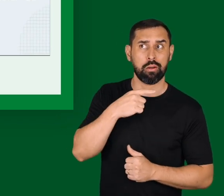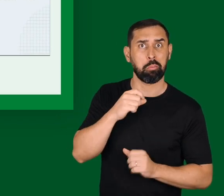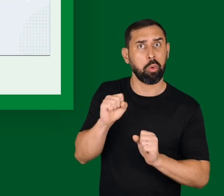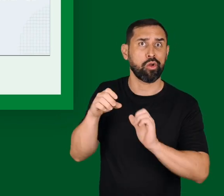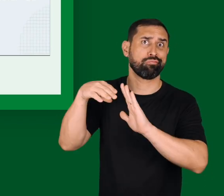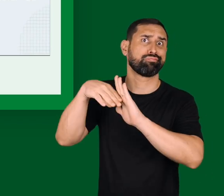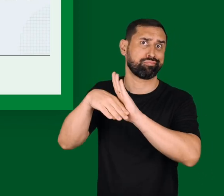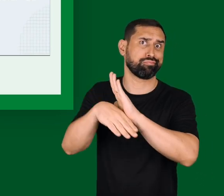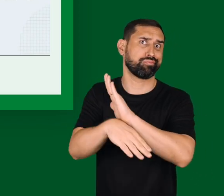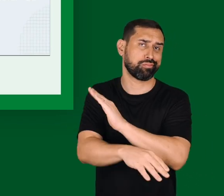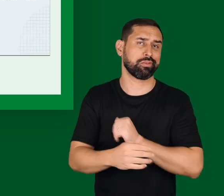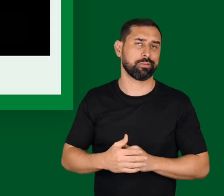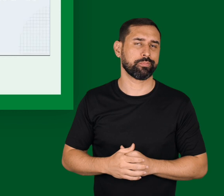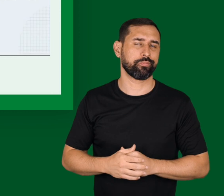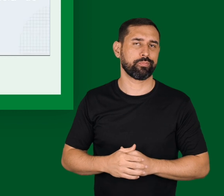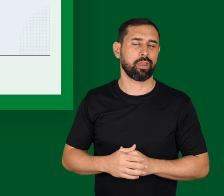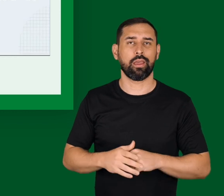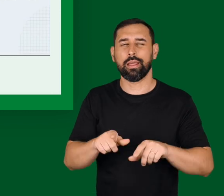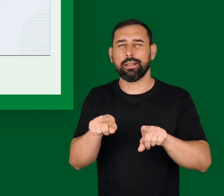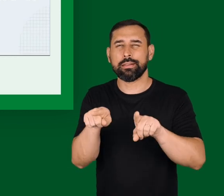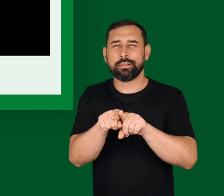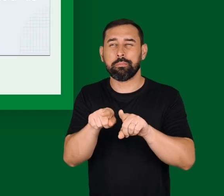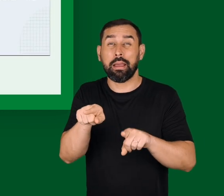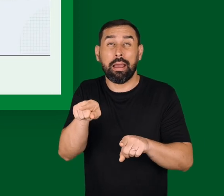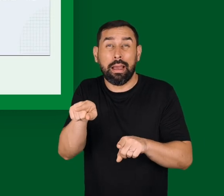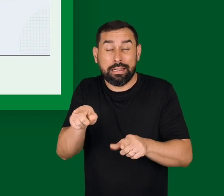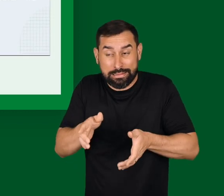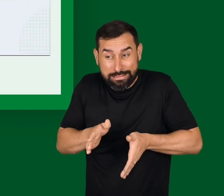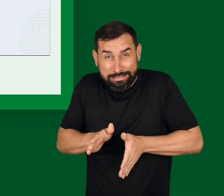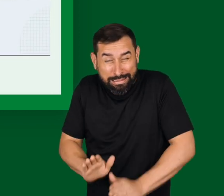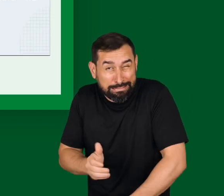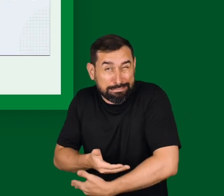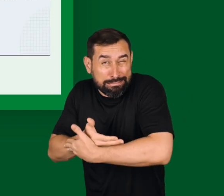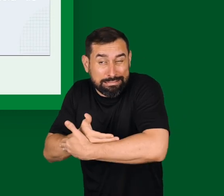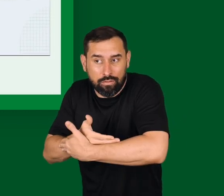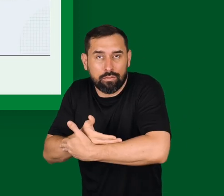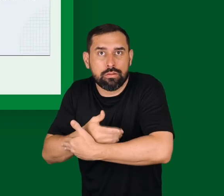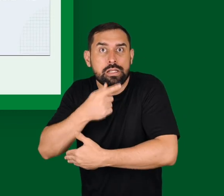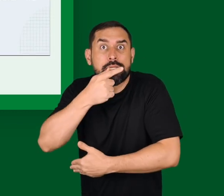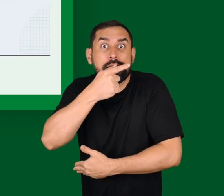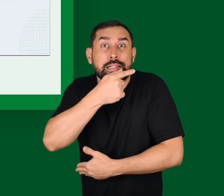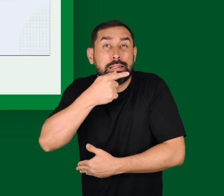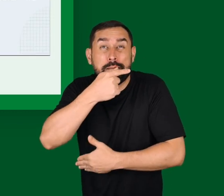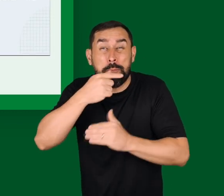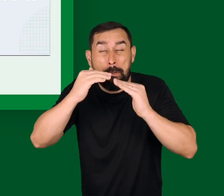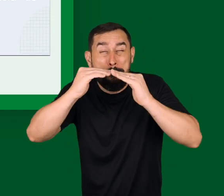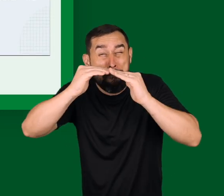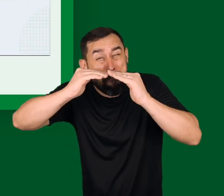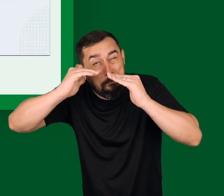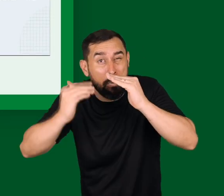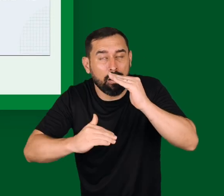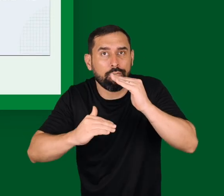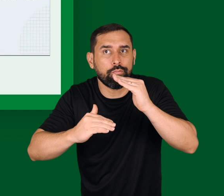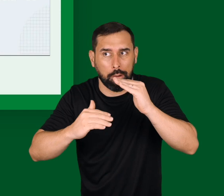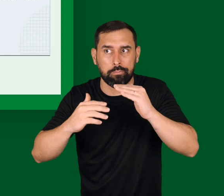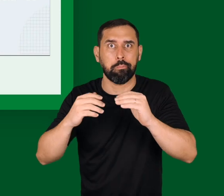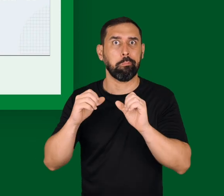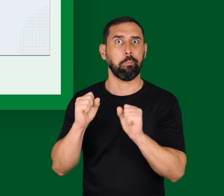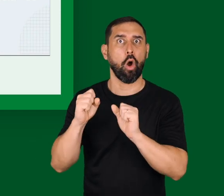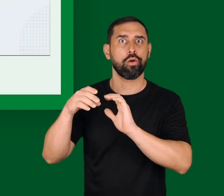resposta daquela criança, maior risco. Observar, em especial no período neonatal, a hipoglicemia é